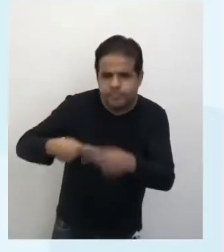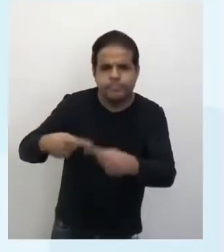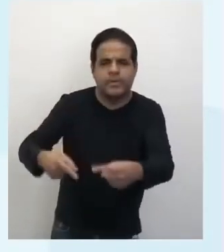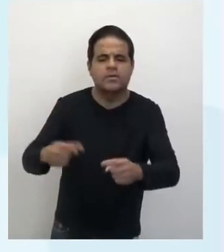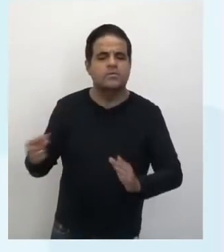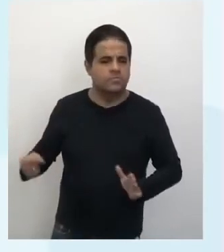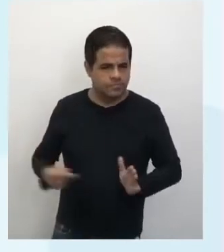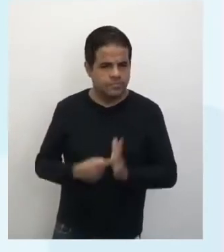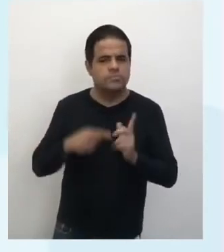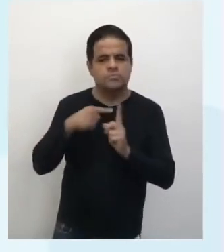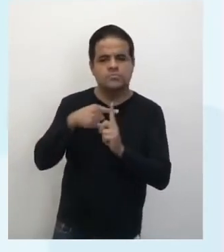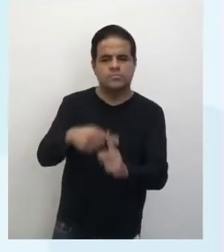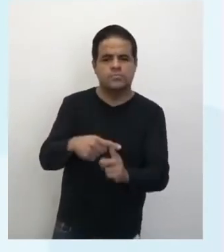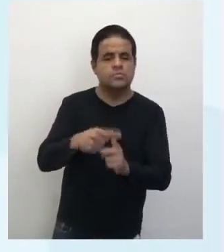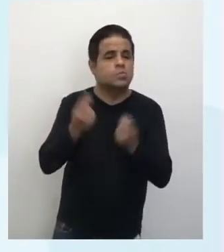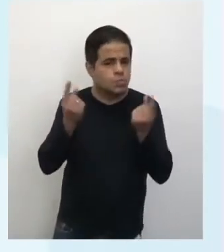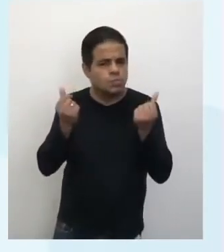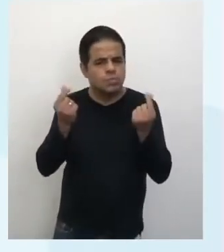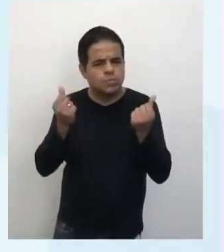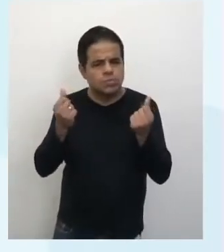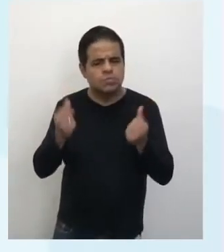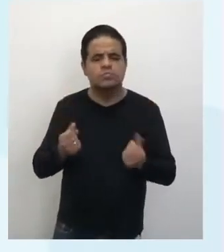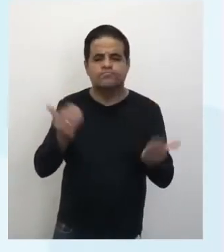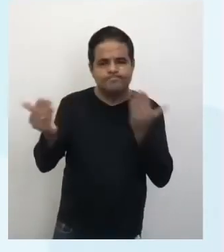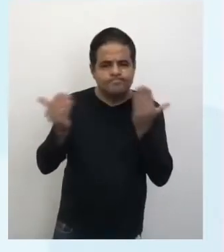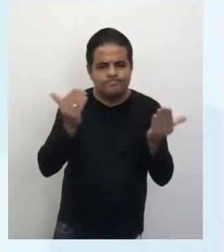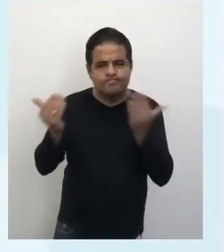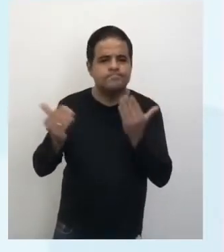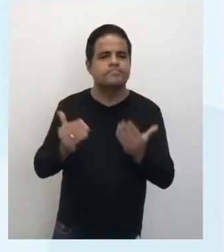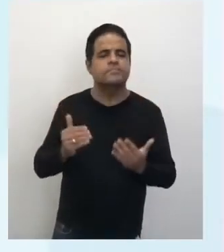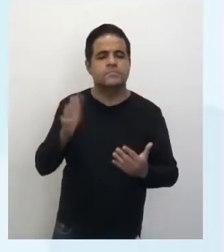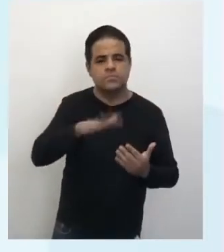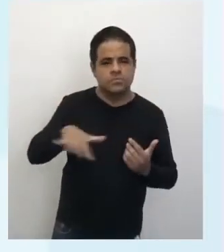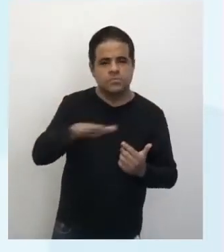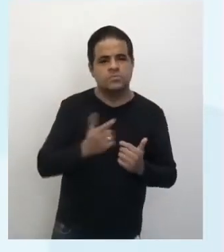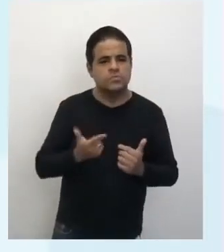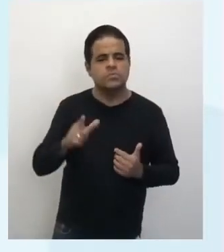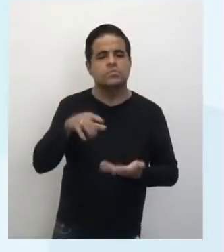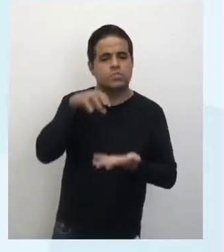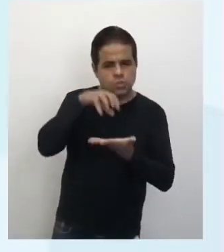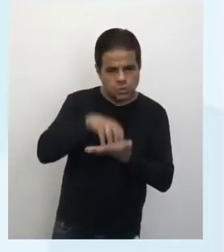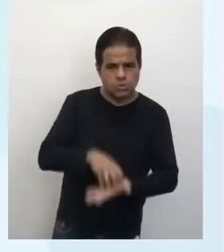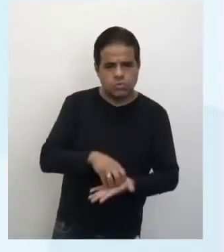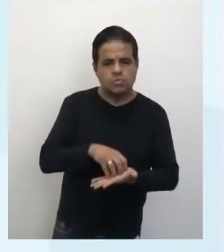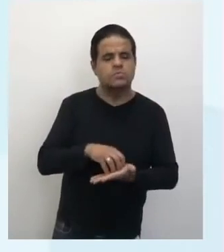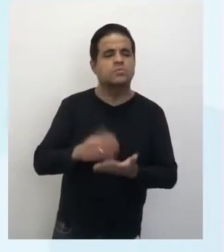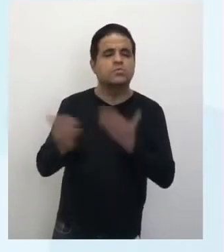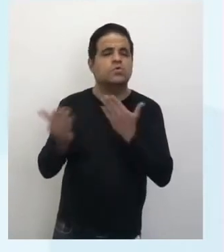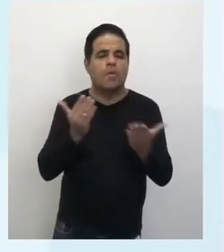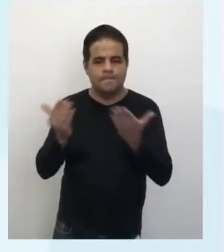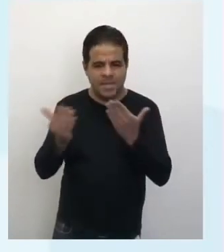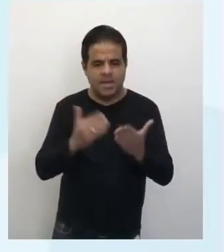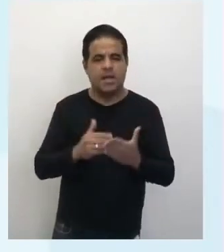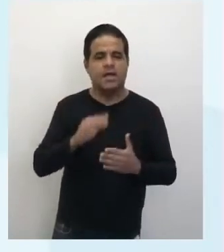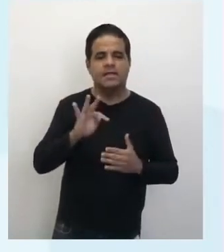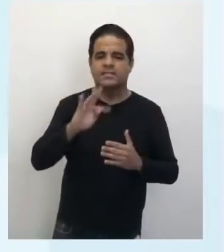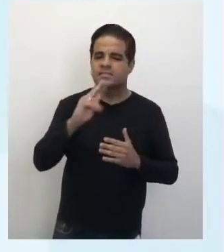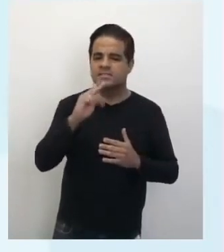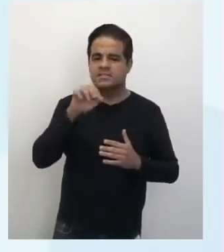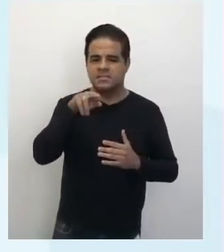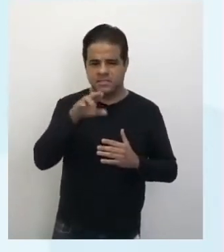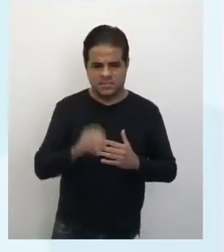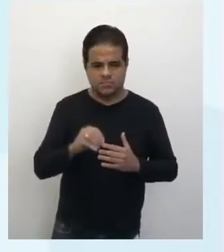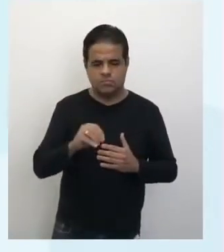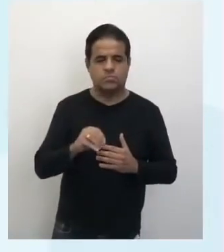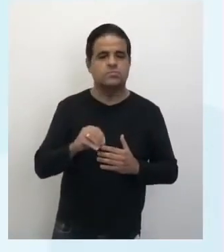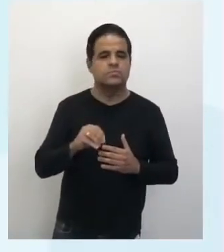ponto positivo. O custo, comparar com uma termoelétrica ou uma nuclear, né? O custo é menor se comparado aí a uma termonuclear, na verdade,